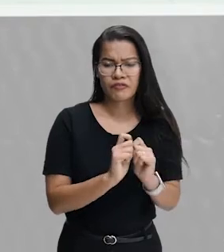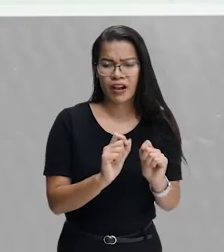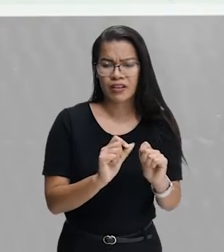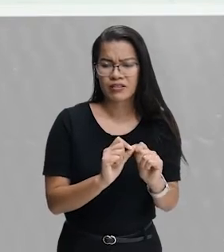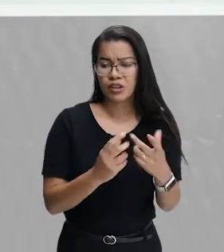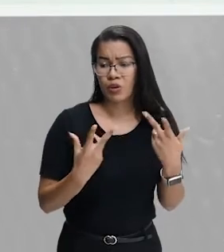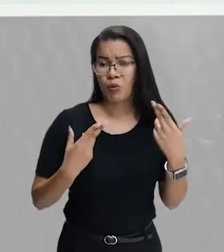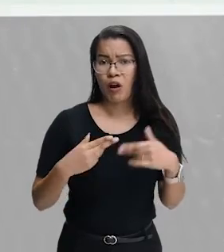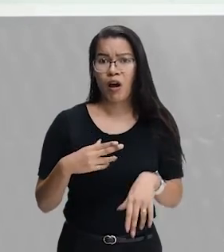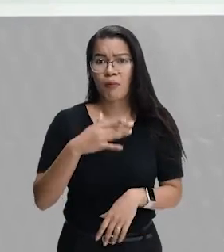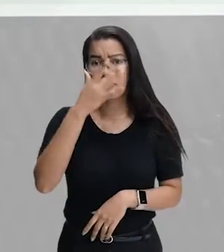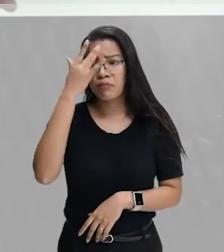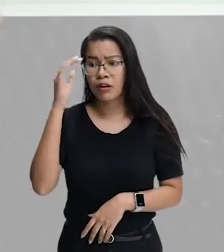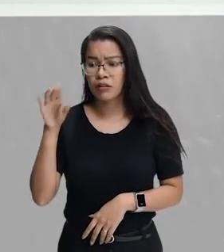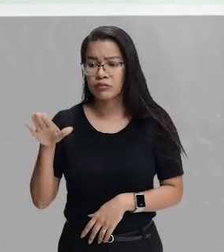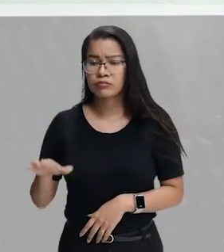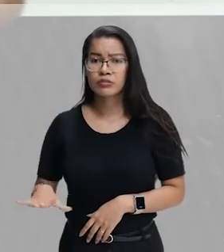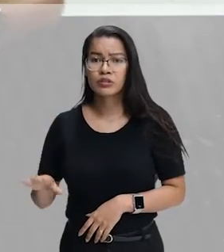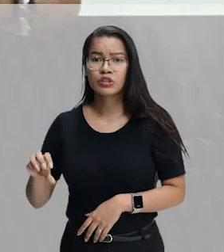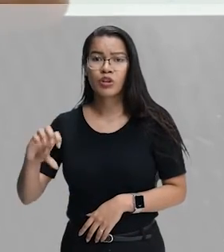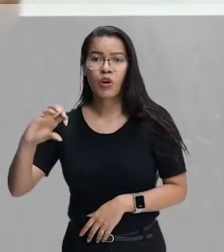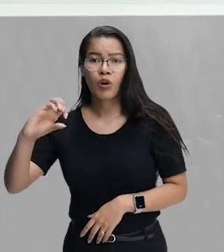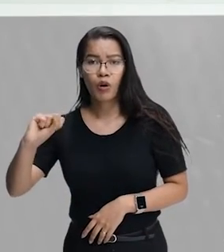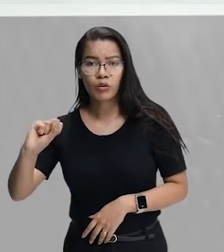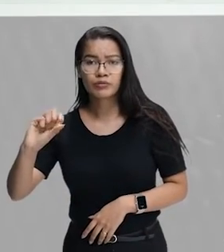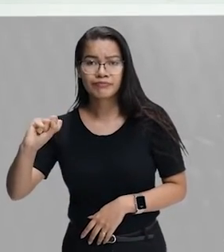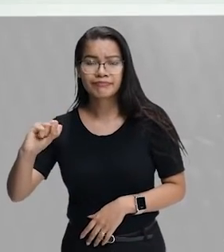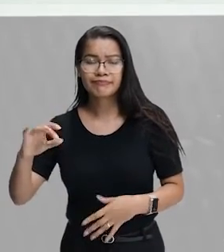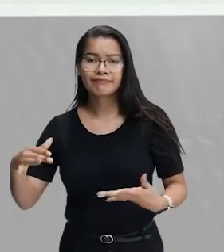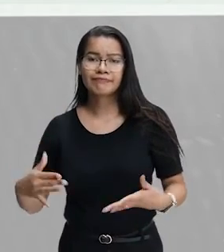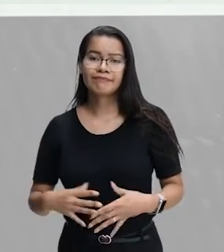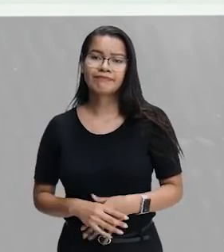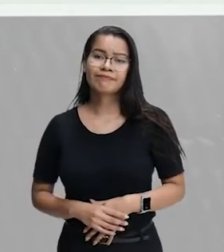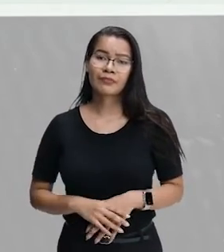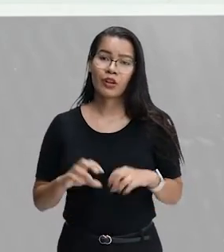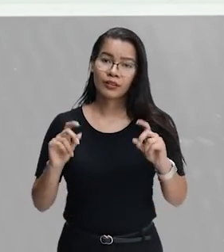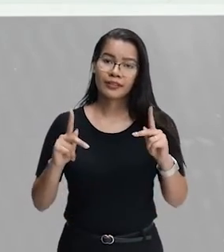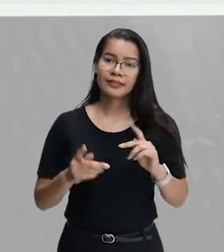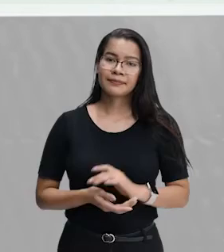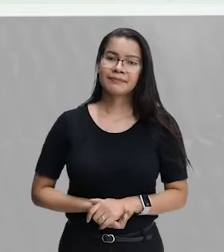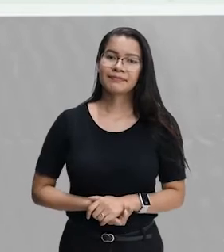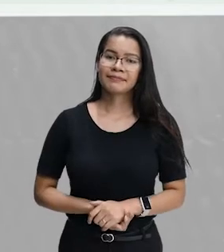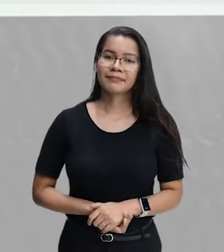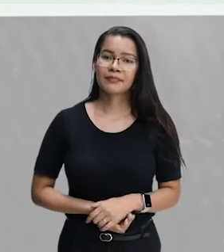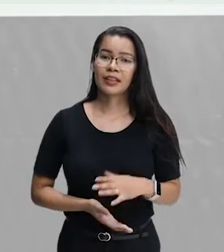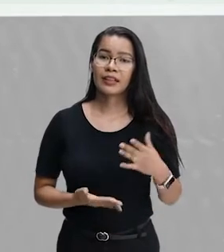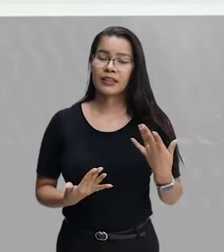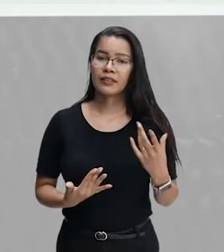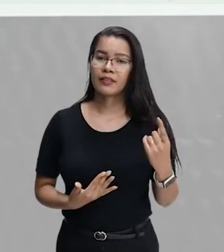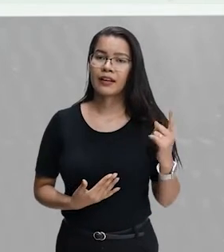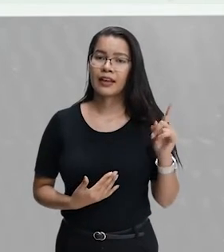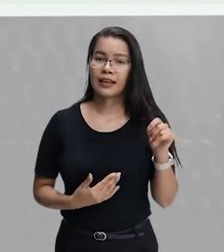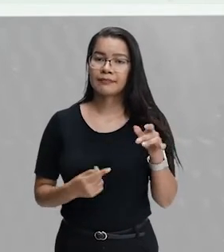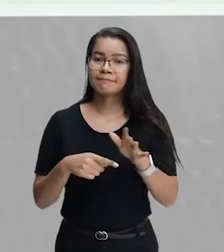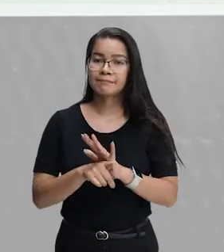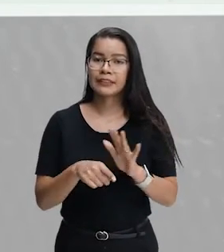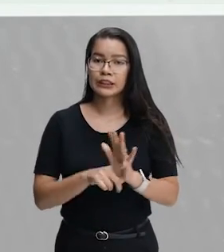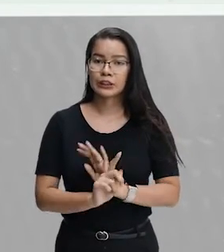Ele adequar dentro da educação física atividades que fosse contemplar. Beleza, turma? Então, essa é a questão